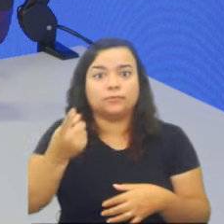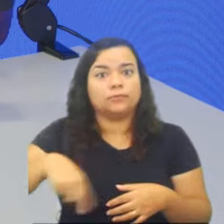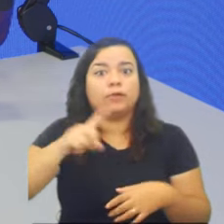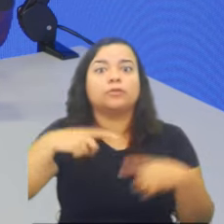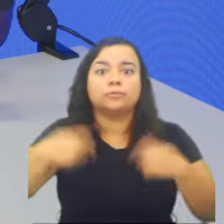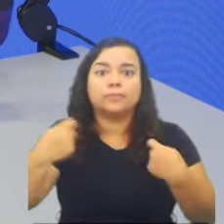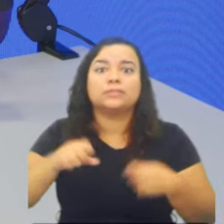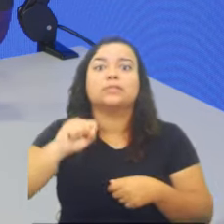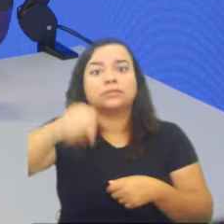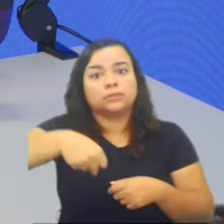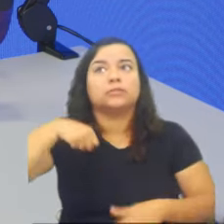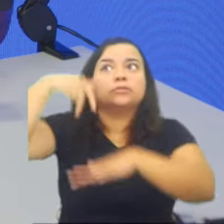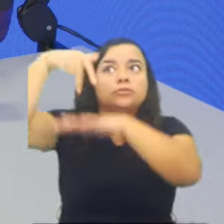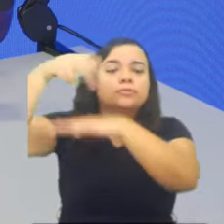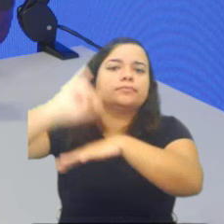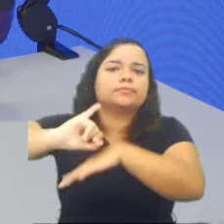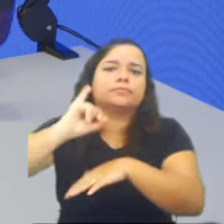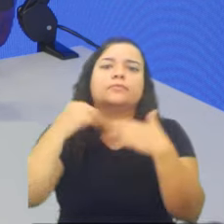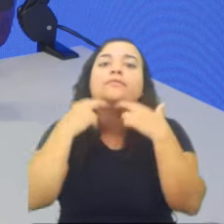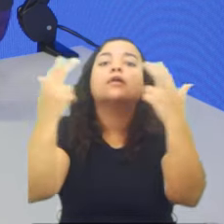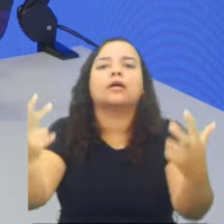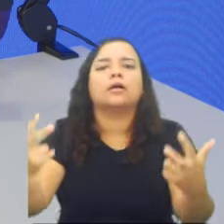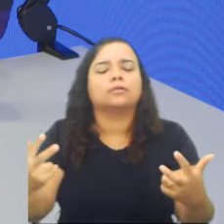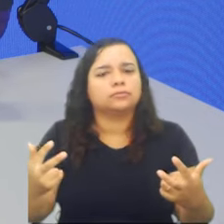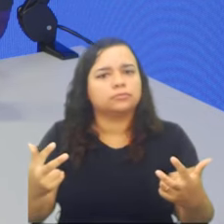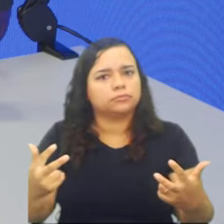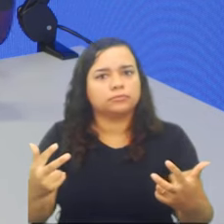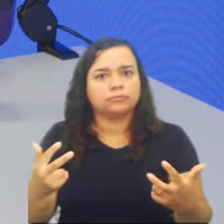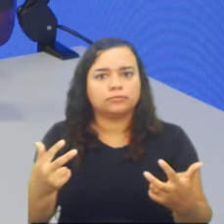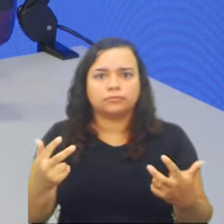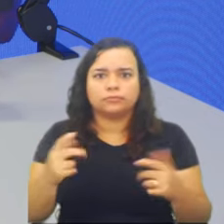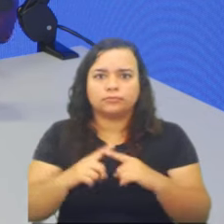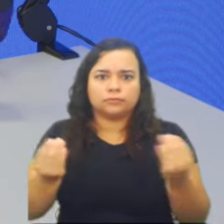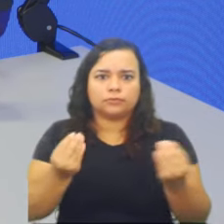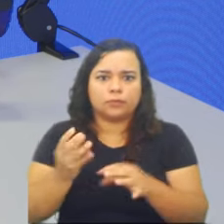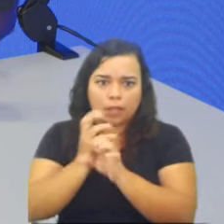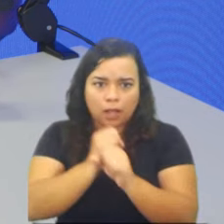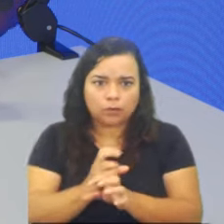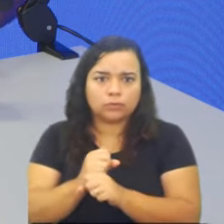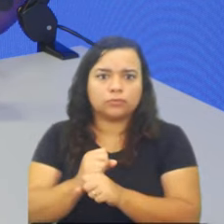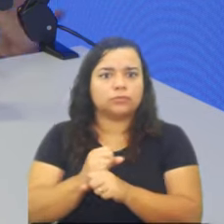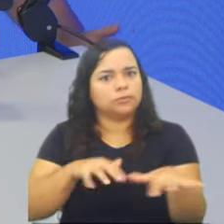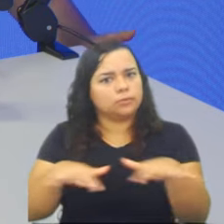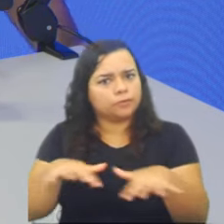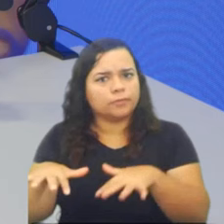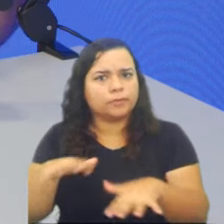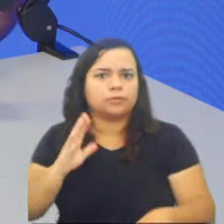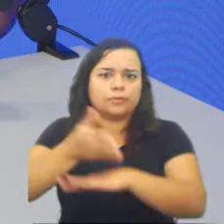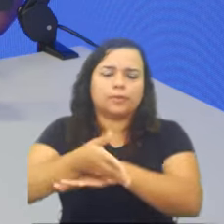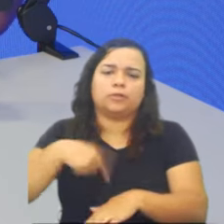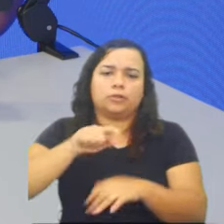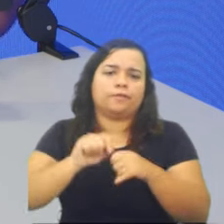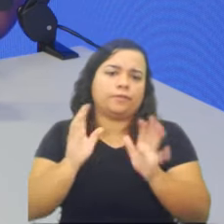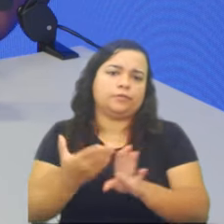que est lá em cima a gente tem que ter o mesmo a mesma voz Ah mas aí a gente vai ter que vamos calcular a gente já fez a parada